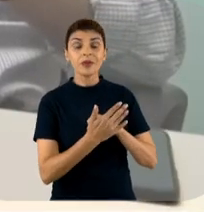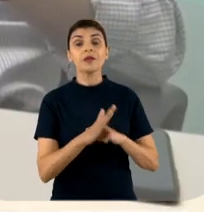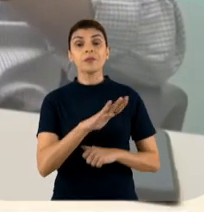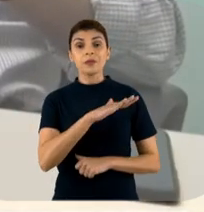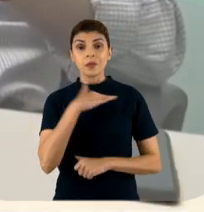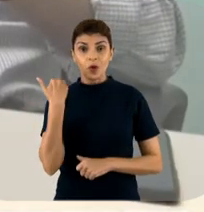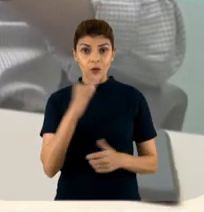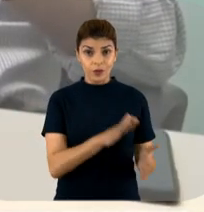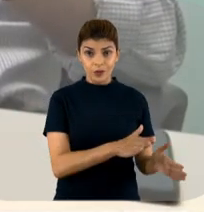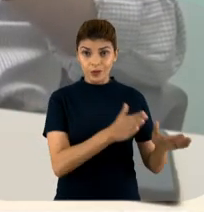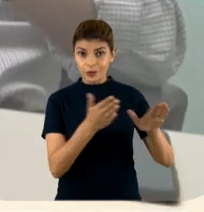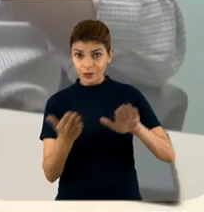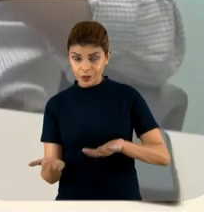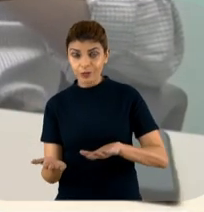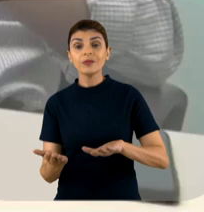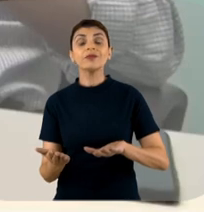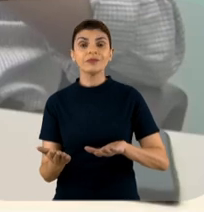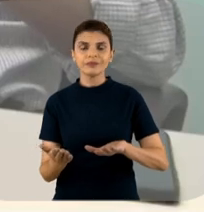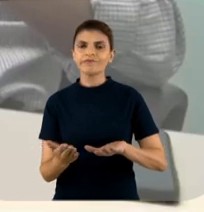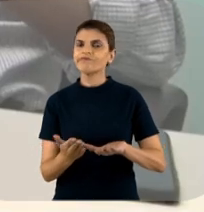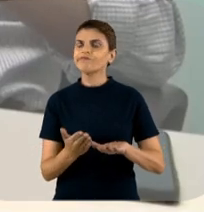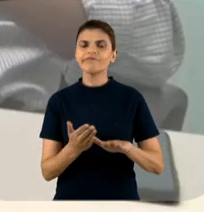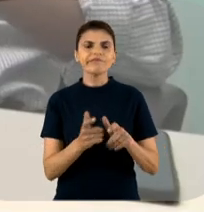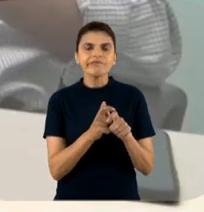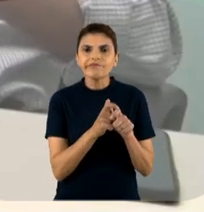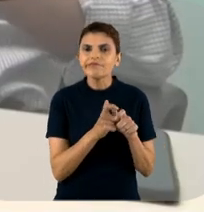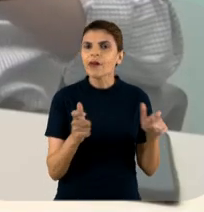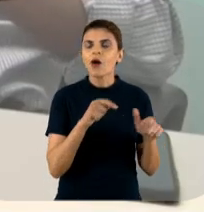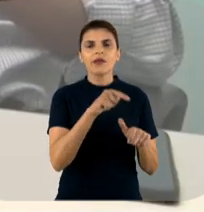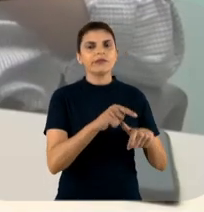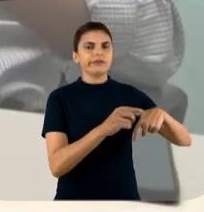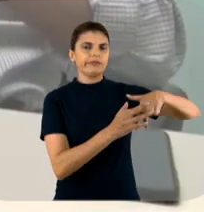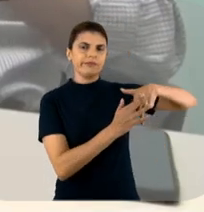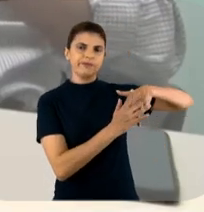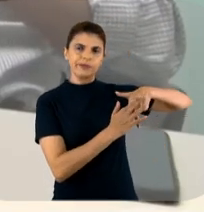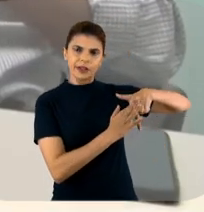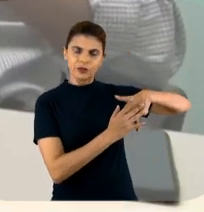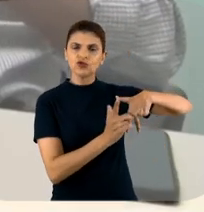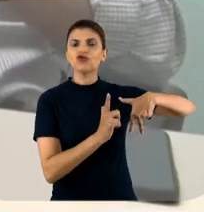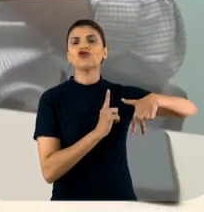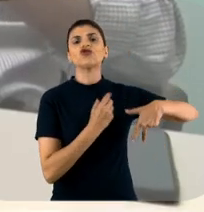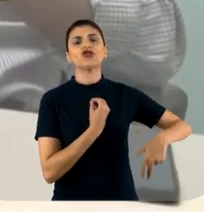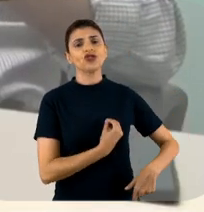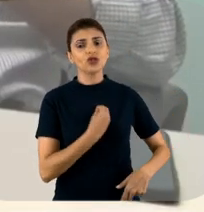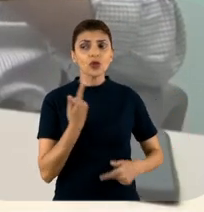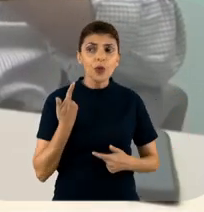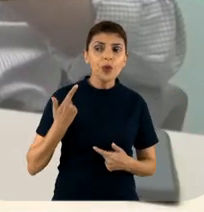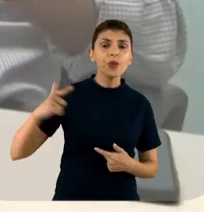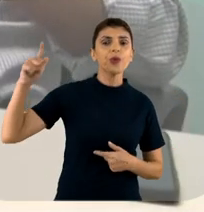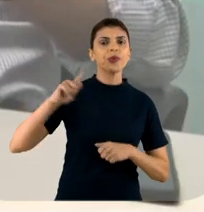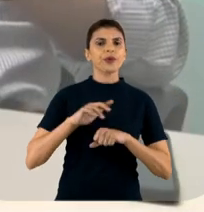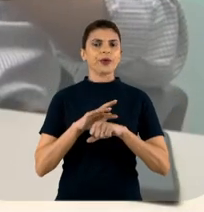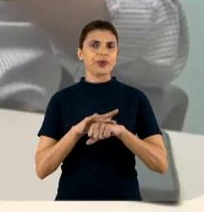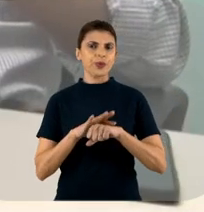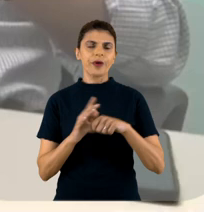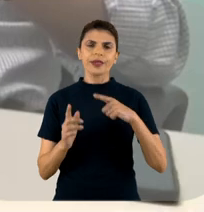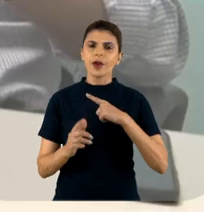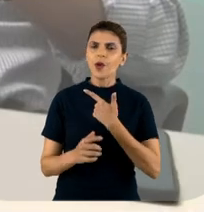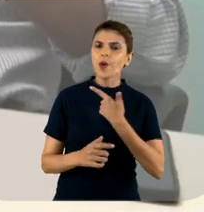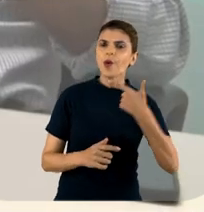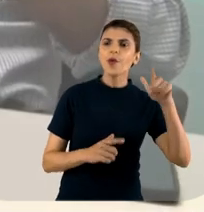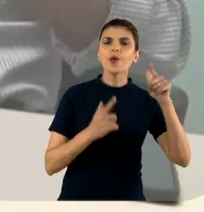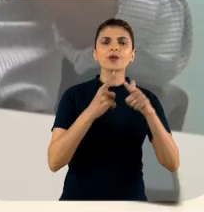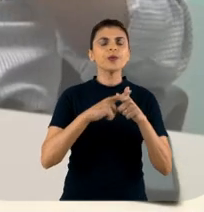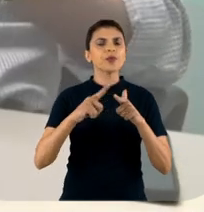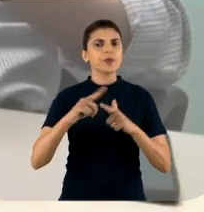a mortalidade né os pacientes que evoluem a óbito são predominantemente pacientes eh eh com outra doença né com